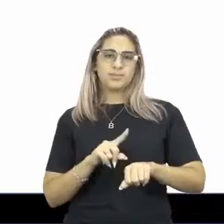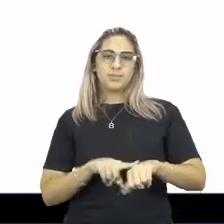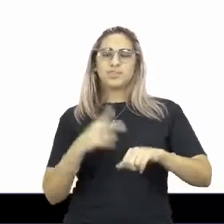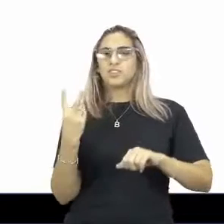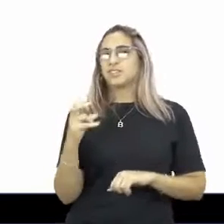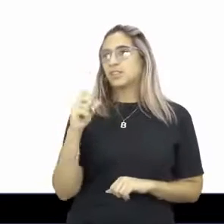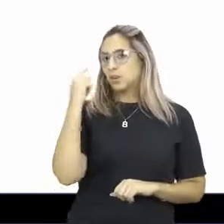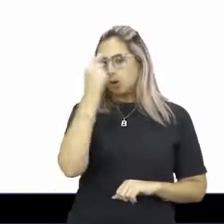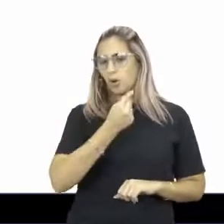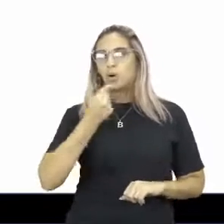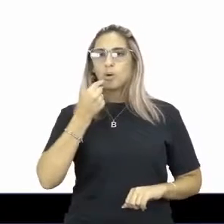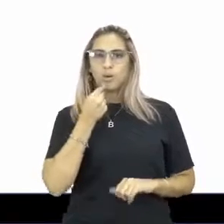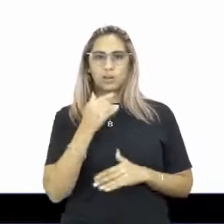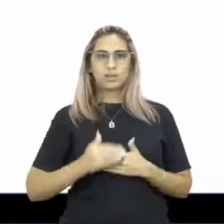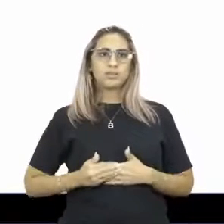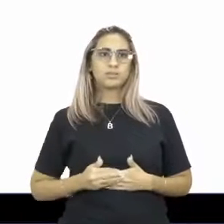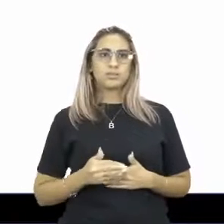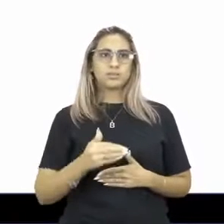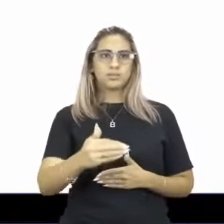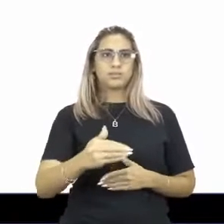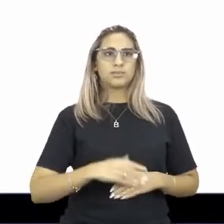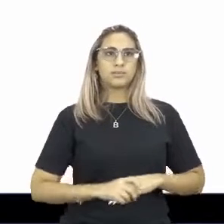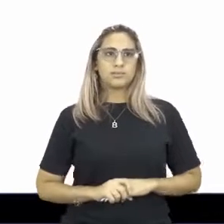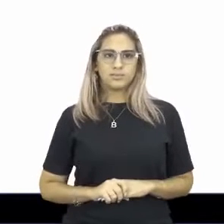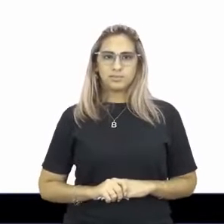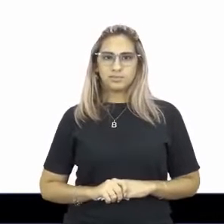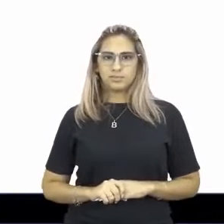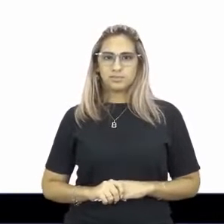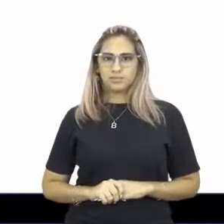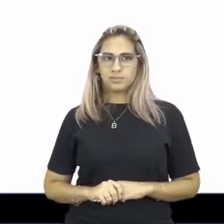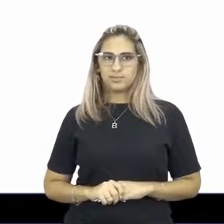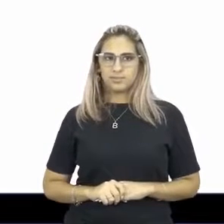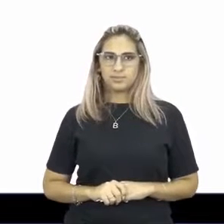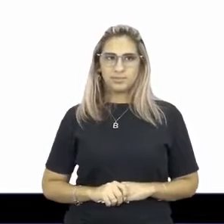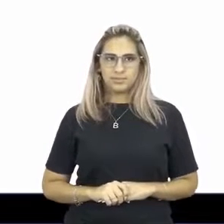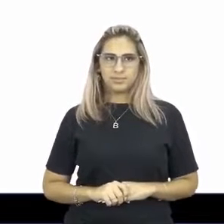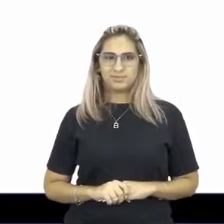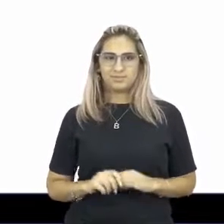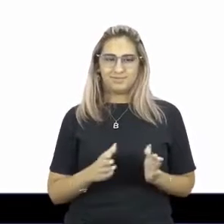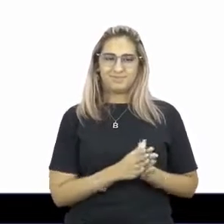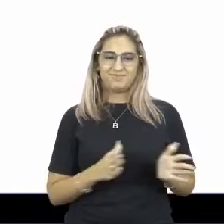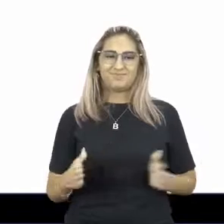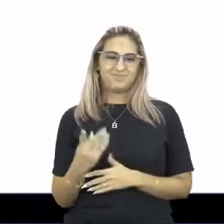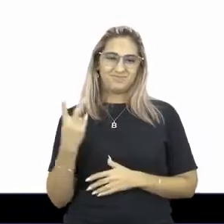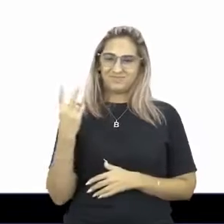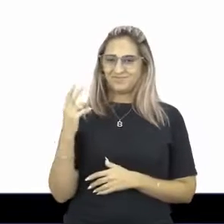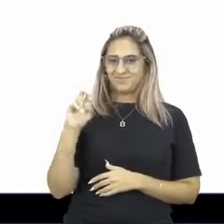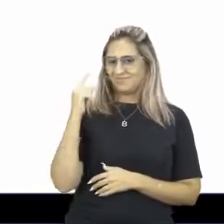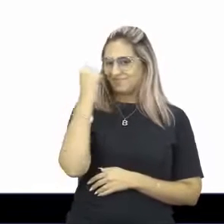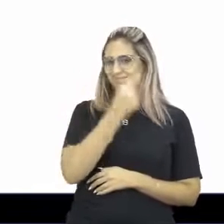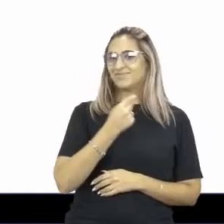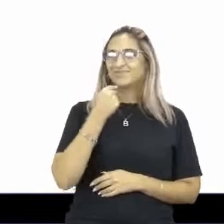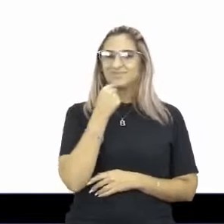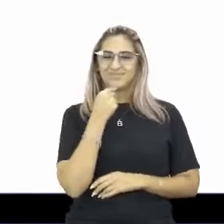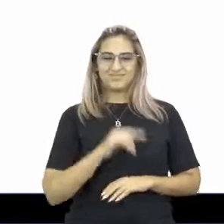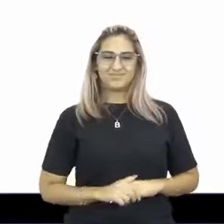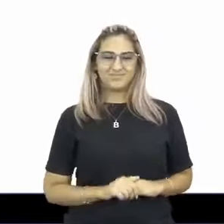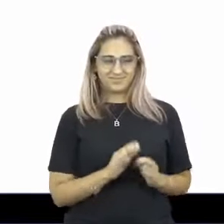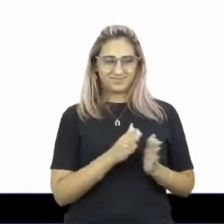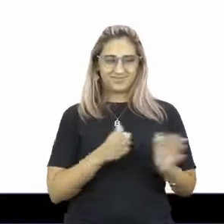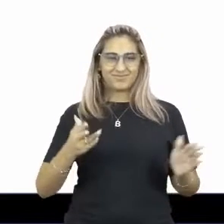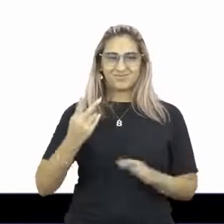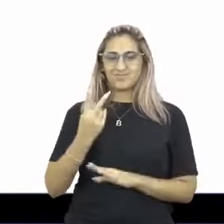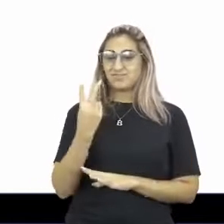25 horas mensais, que equivale a 20 aulas. De 25 horas semanais, que equivale a